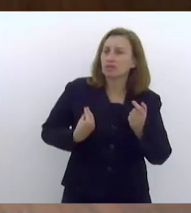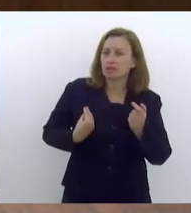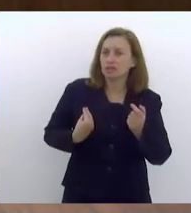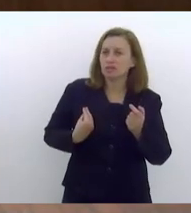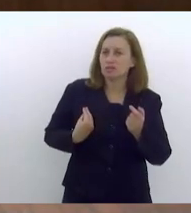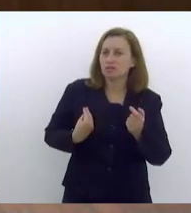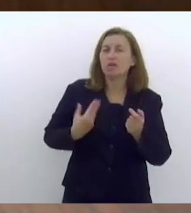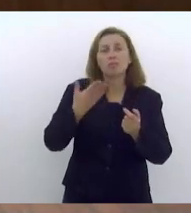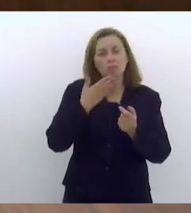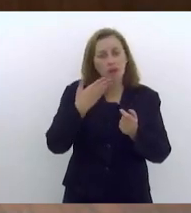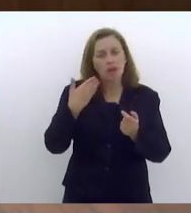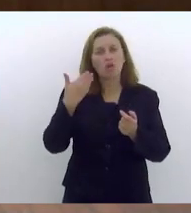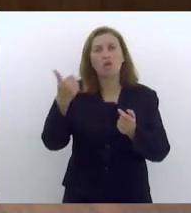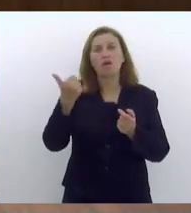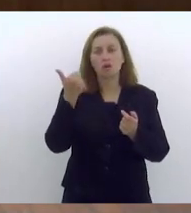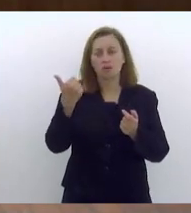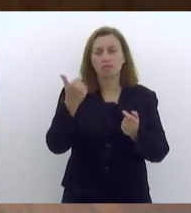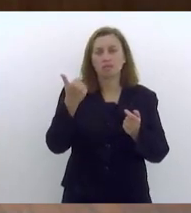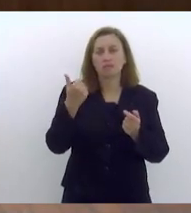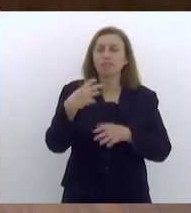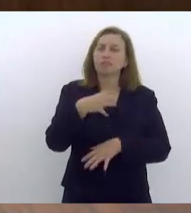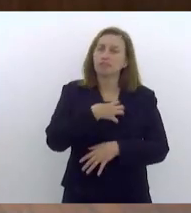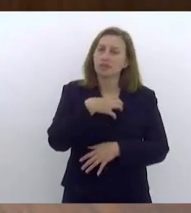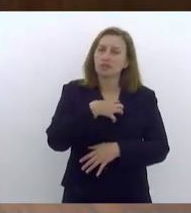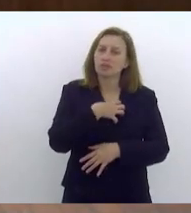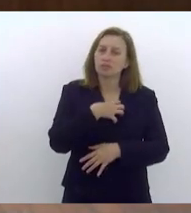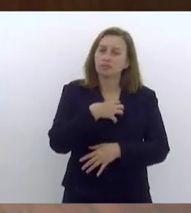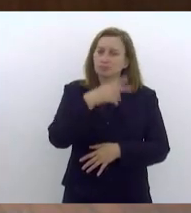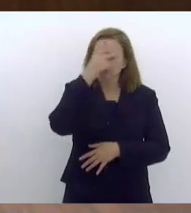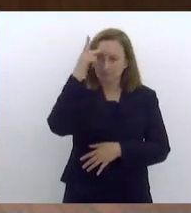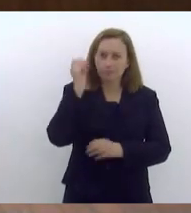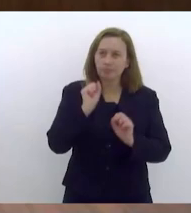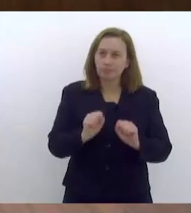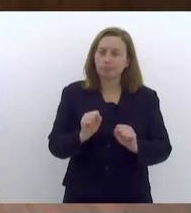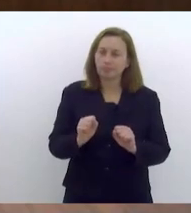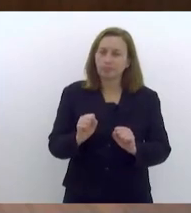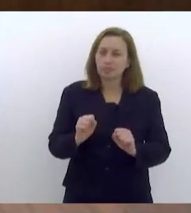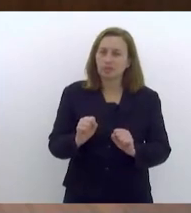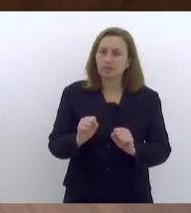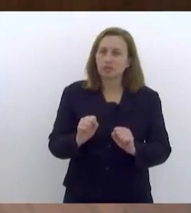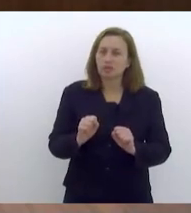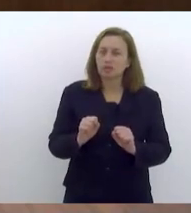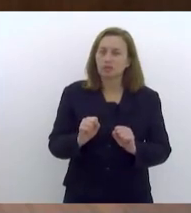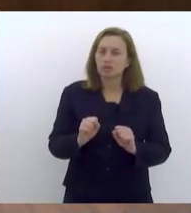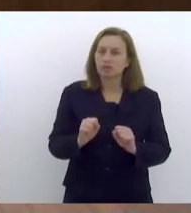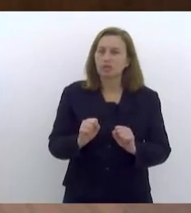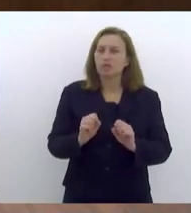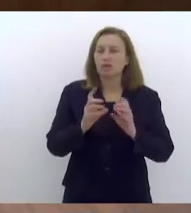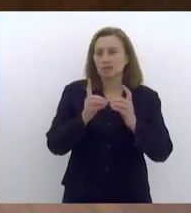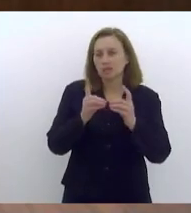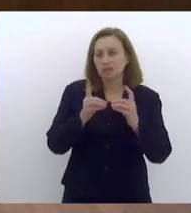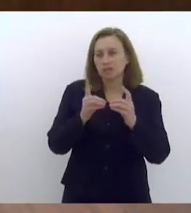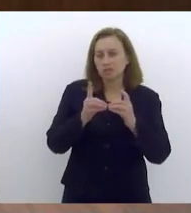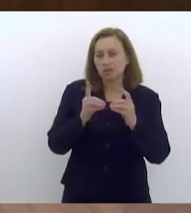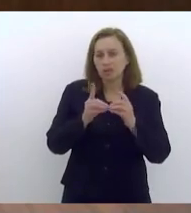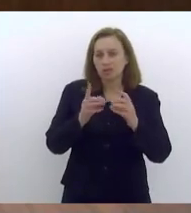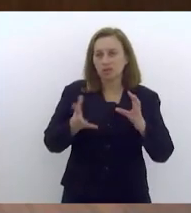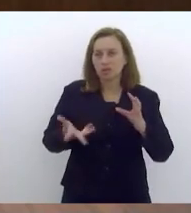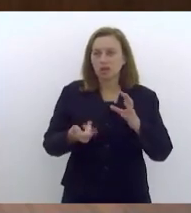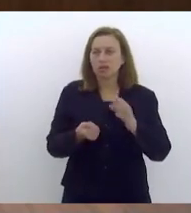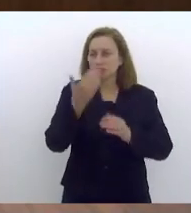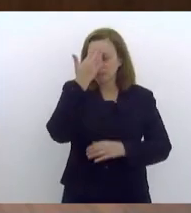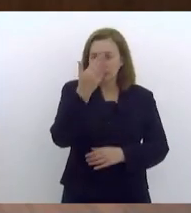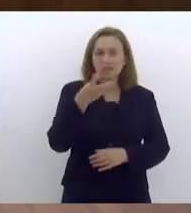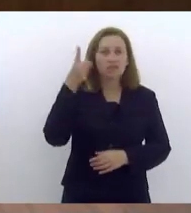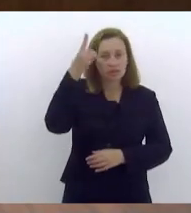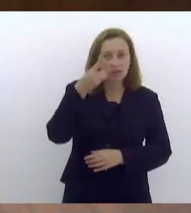um pouco melhor nesse sentido, para que as pessoas possam ter um atendimento exclusivo. Muito obrigado, deputado Dionísio